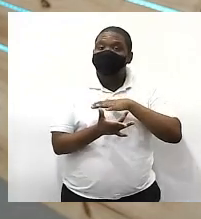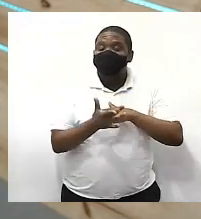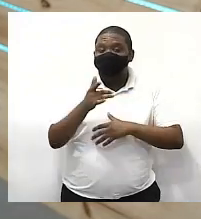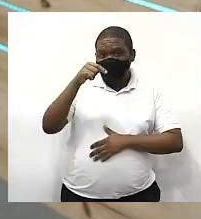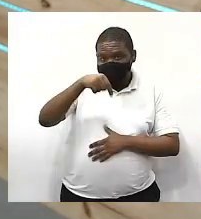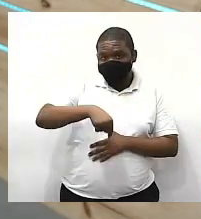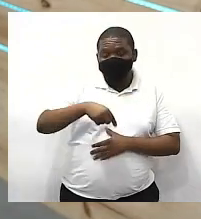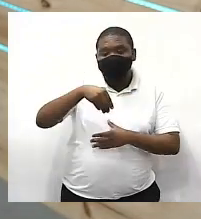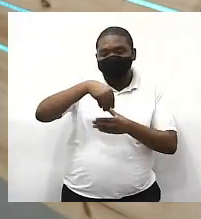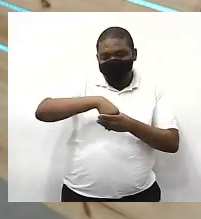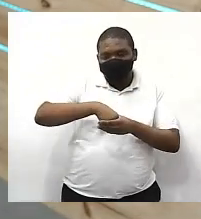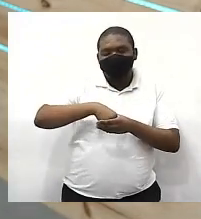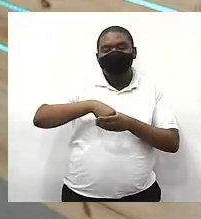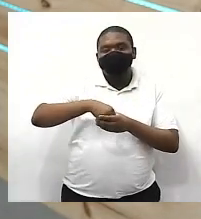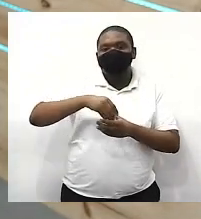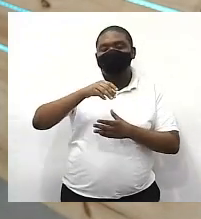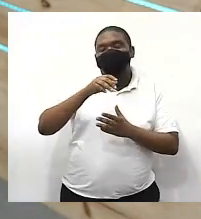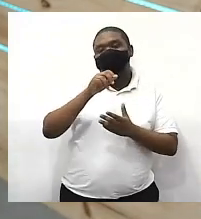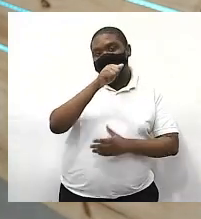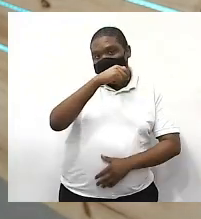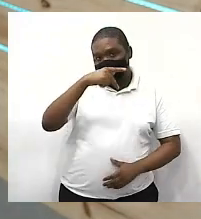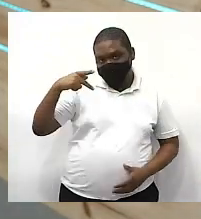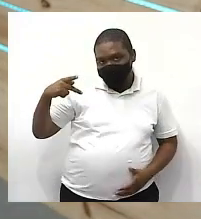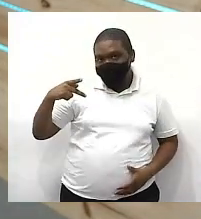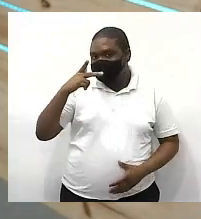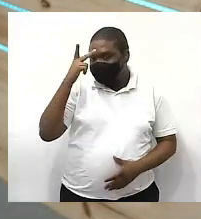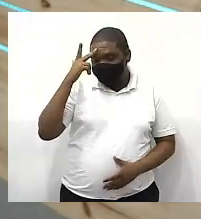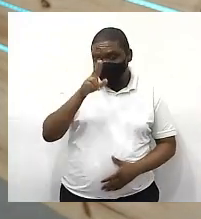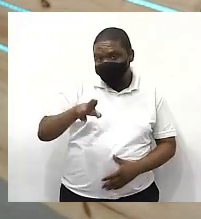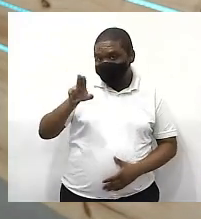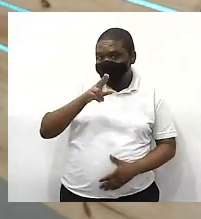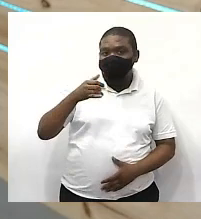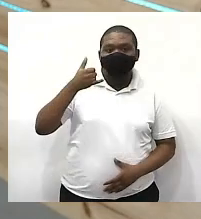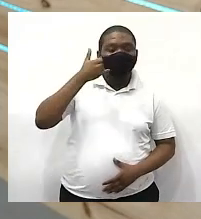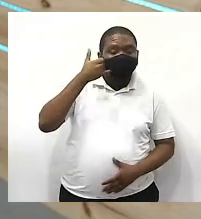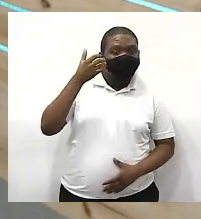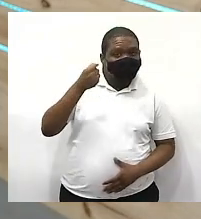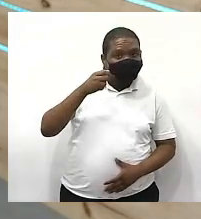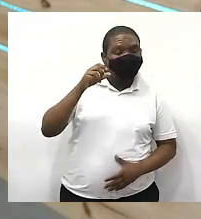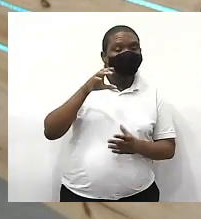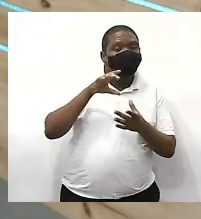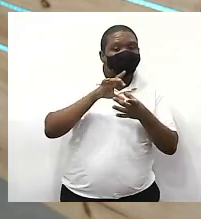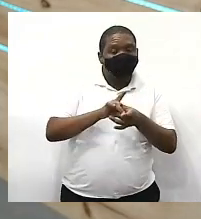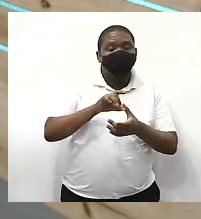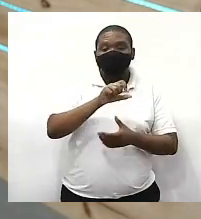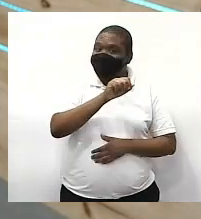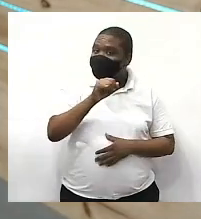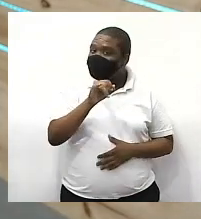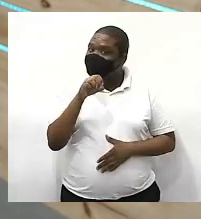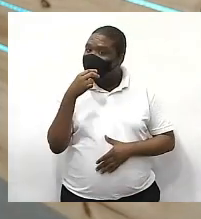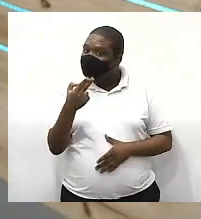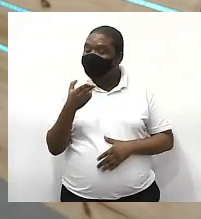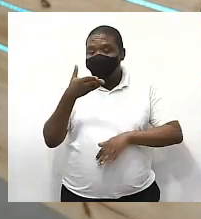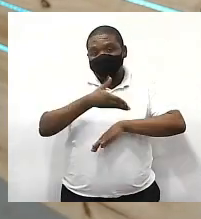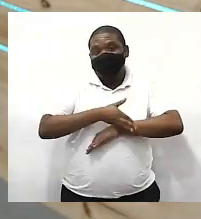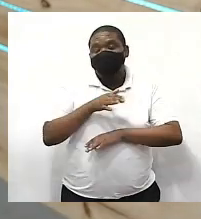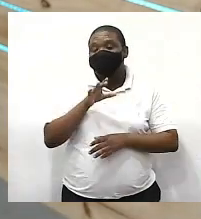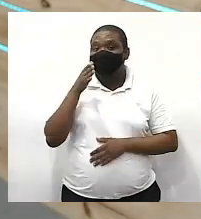dentro dos nossos aplicativos, para aqueles que usam o celular, baixa o Conecta aí, se não entra aí